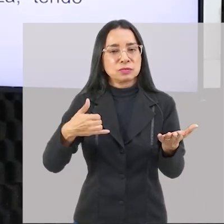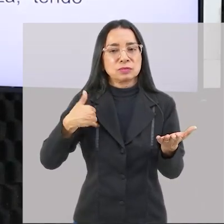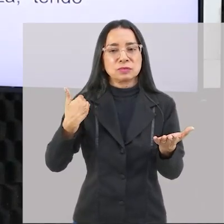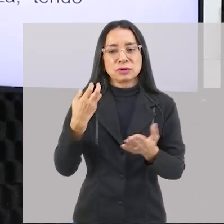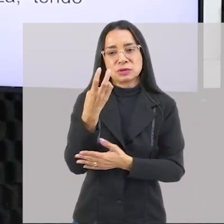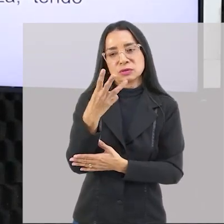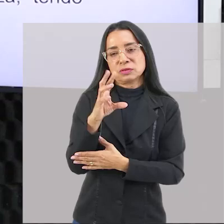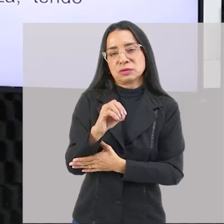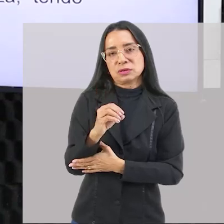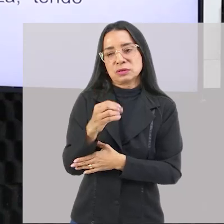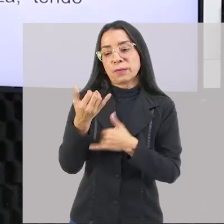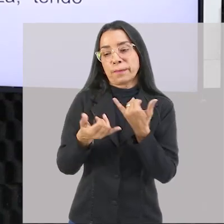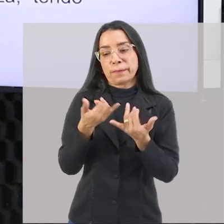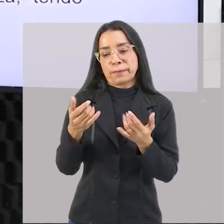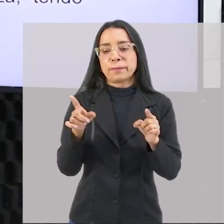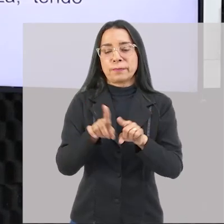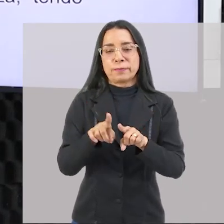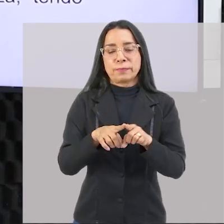brincou disso.